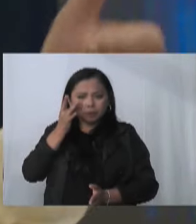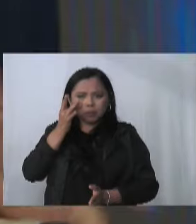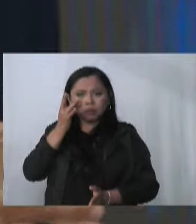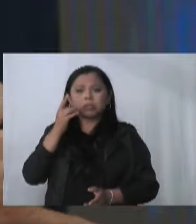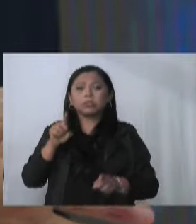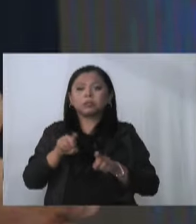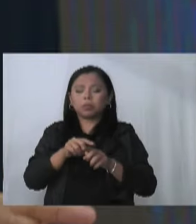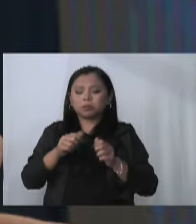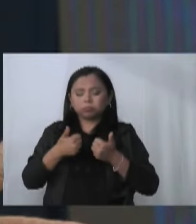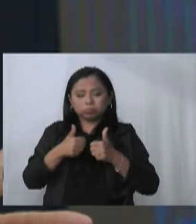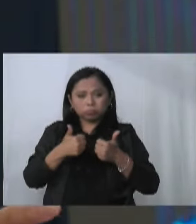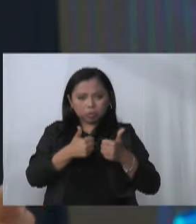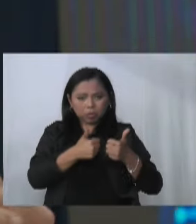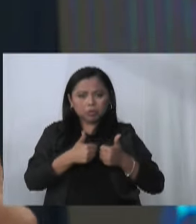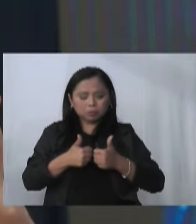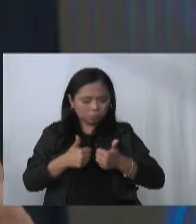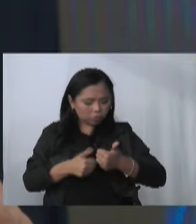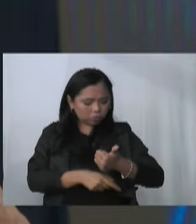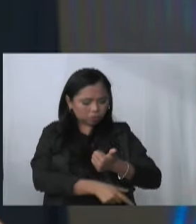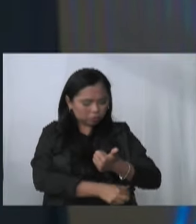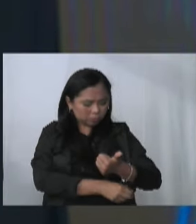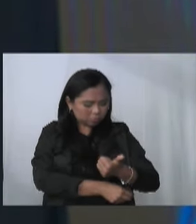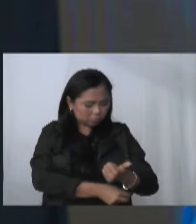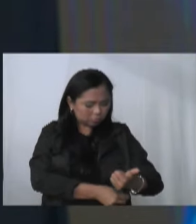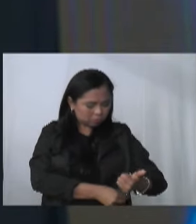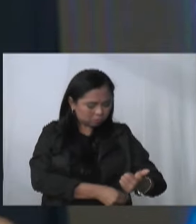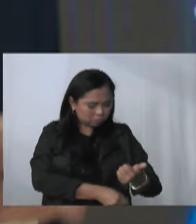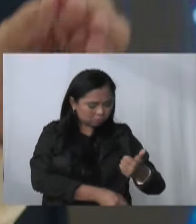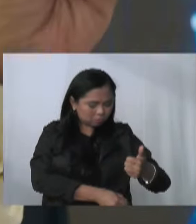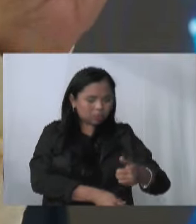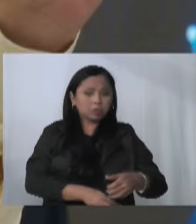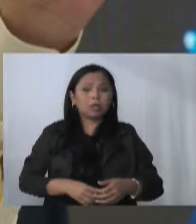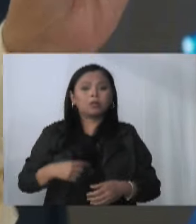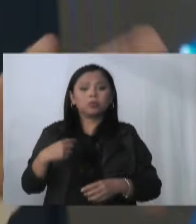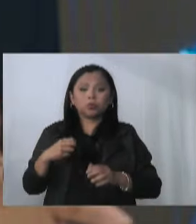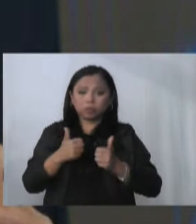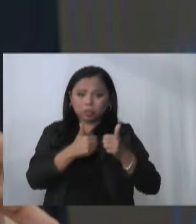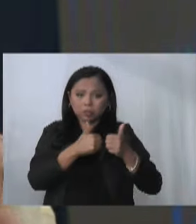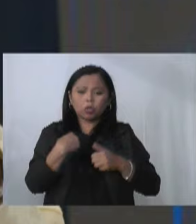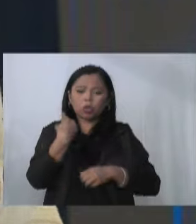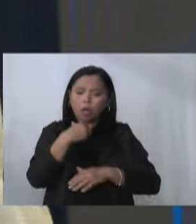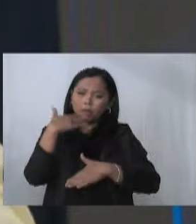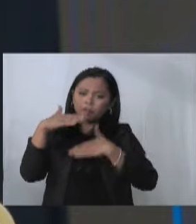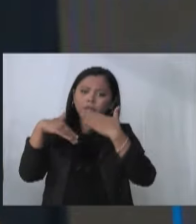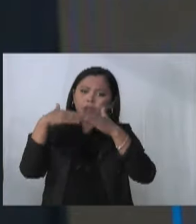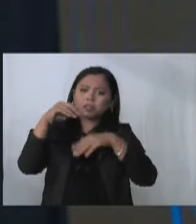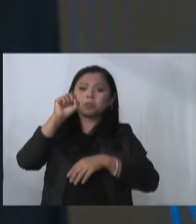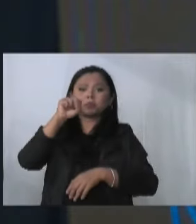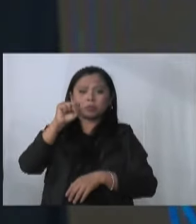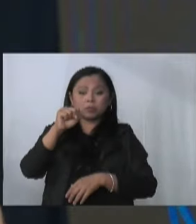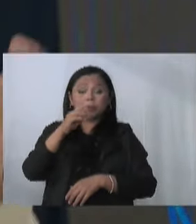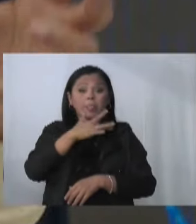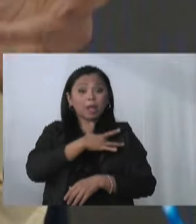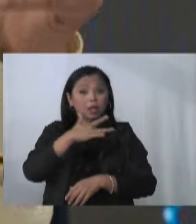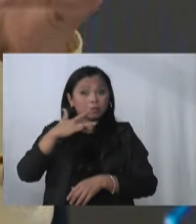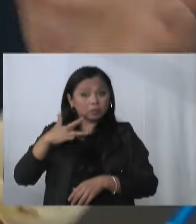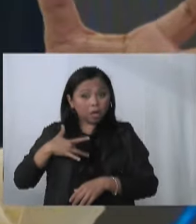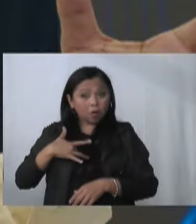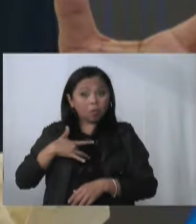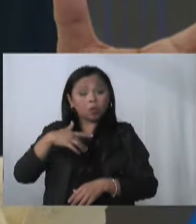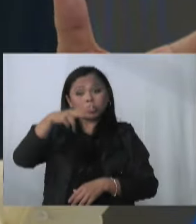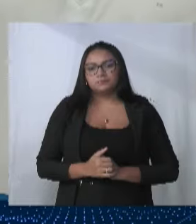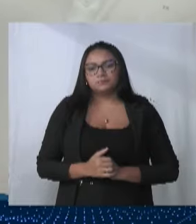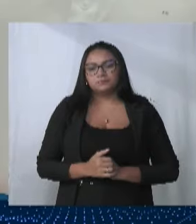transporte coletivo, já disse que avançamos bastante. Na saúde, a Prefeitura Municipal caminha